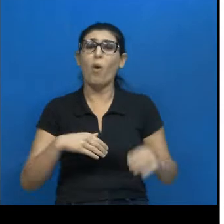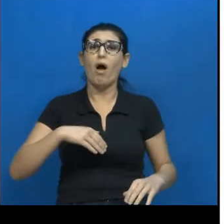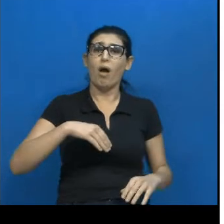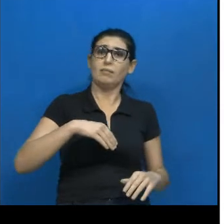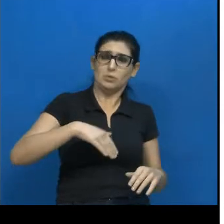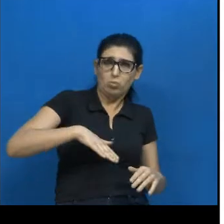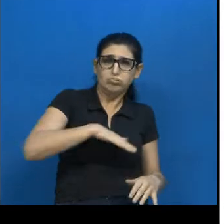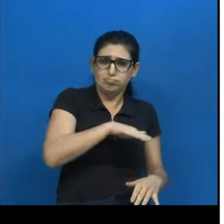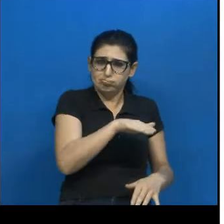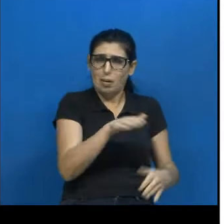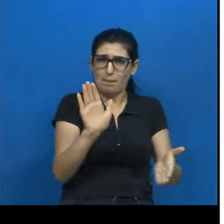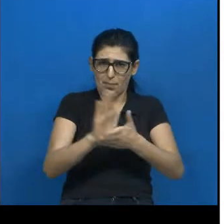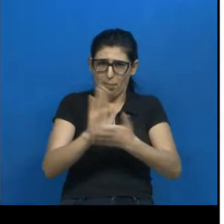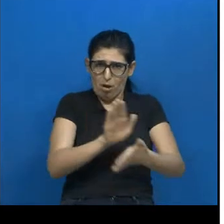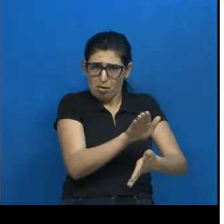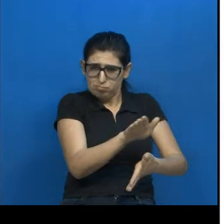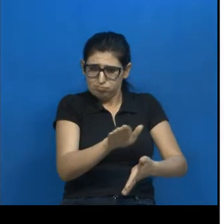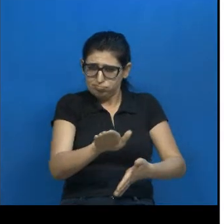Acácio.